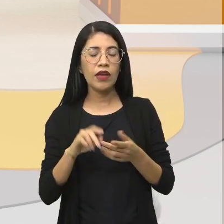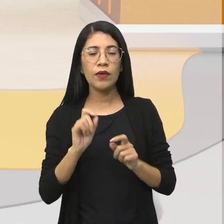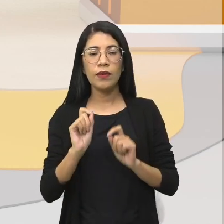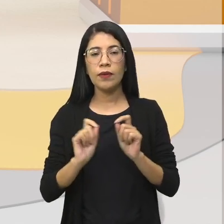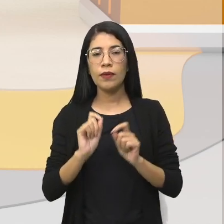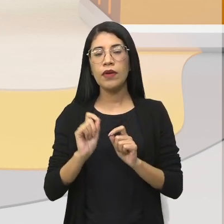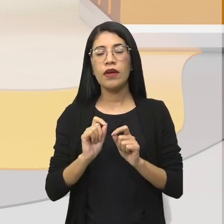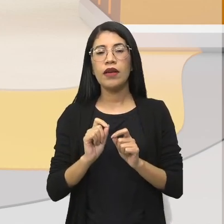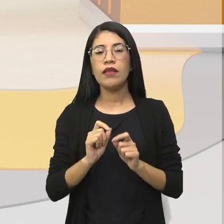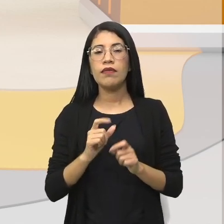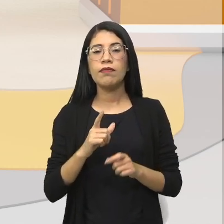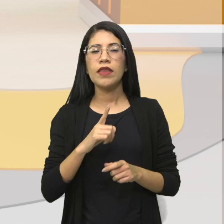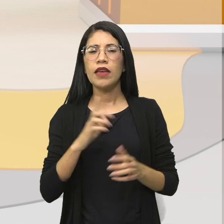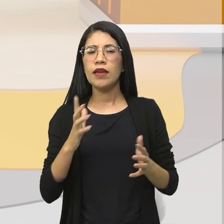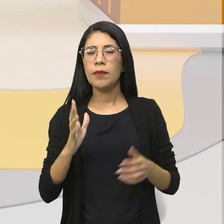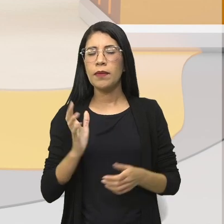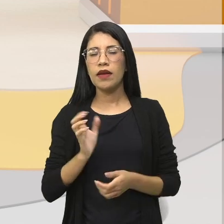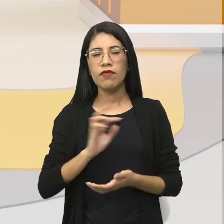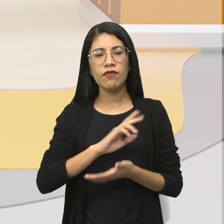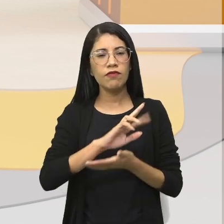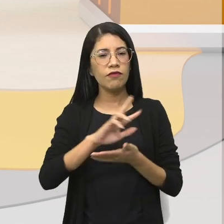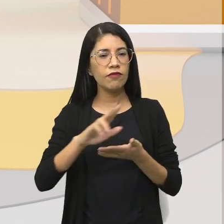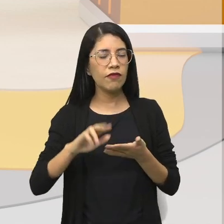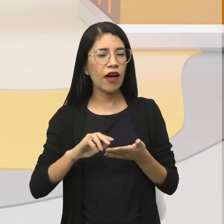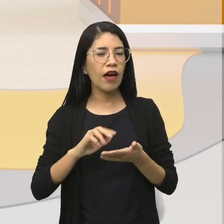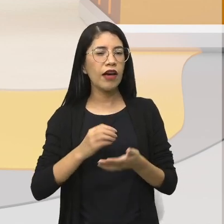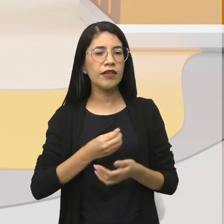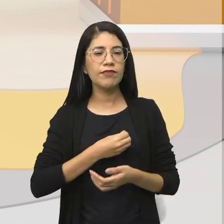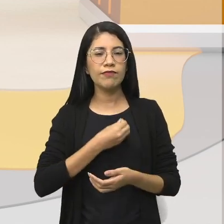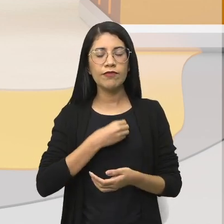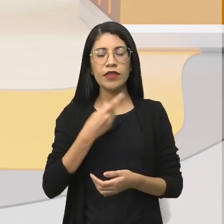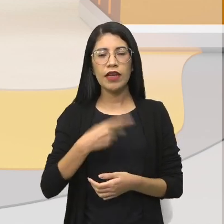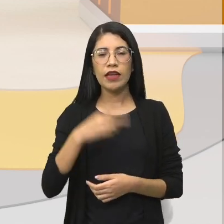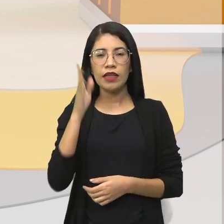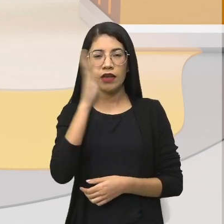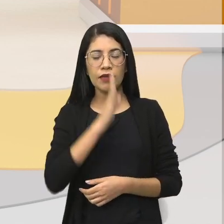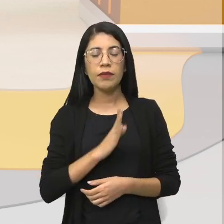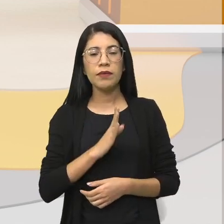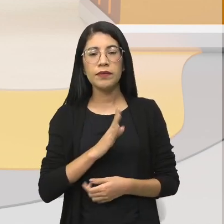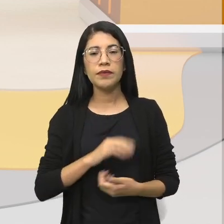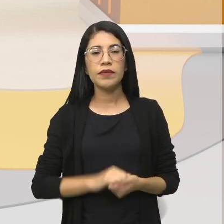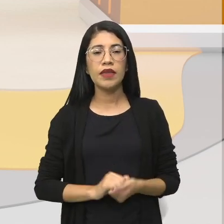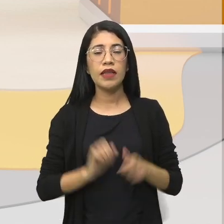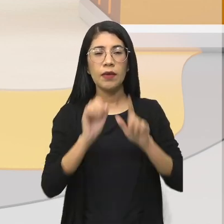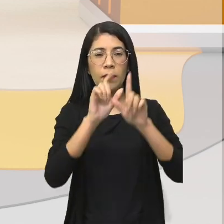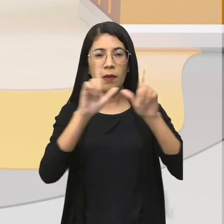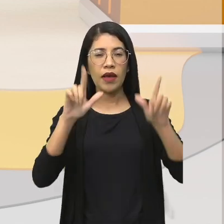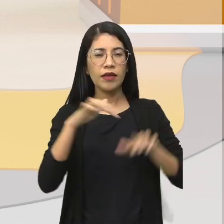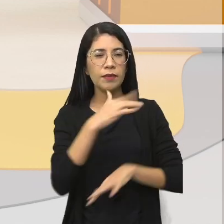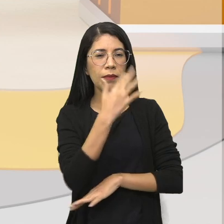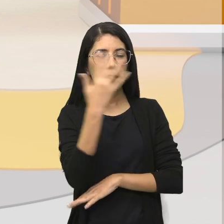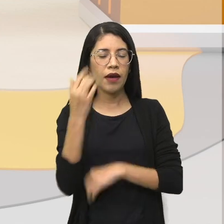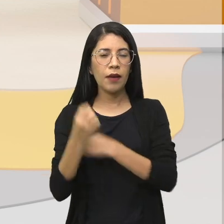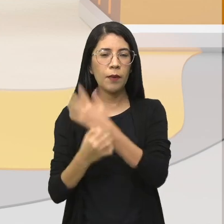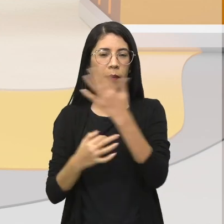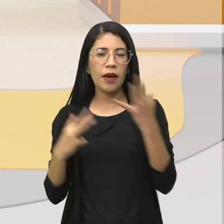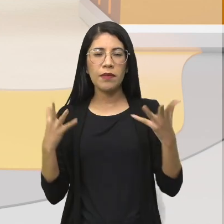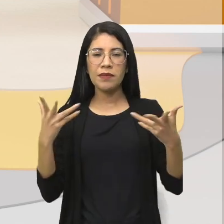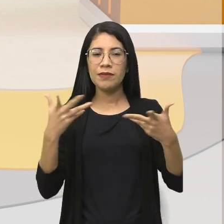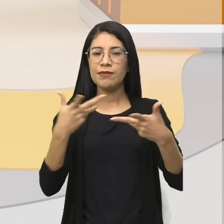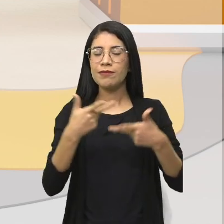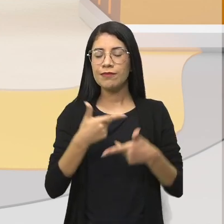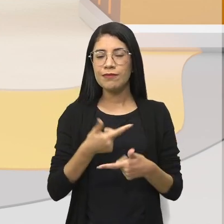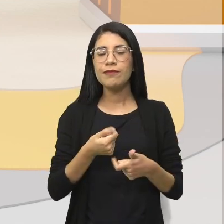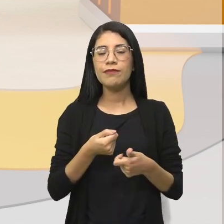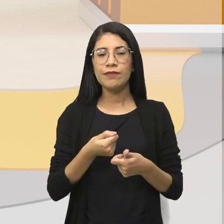proporcionando aí muitas riquezas naturais no nosso país, né? Paisagens exuberantes, né,